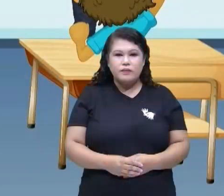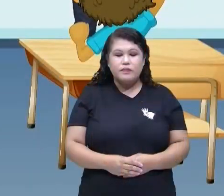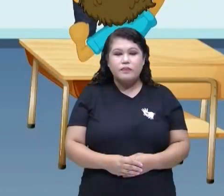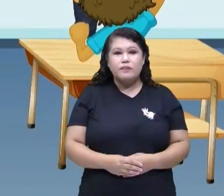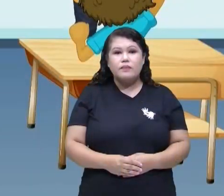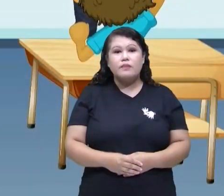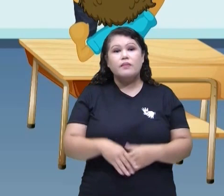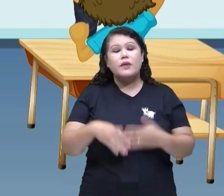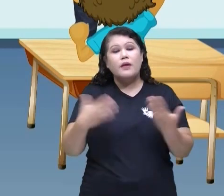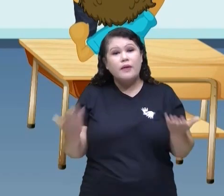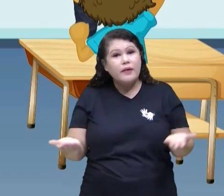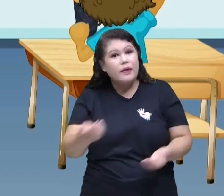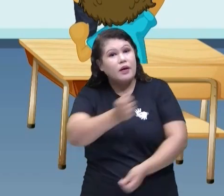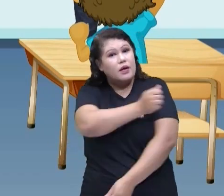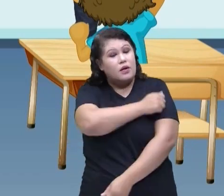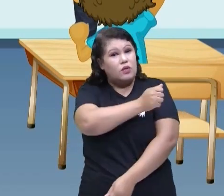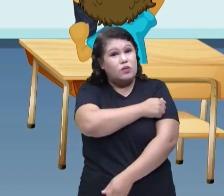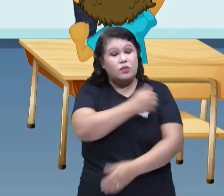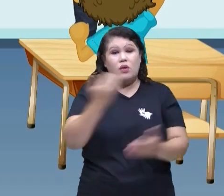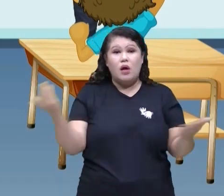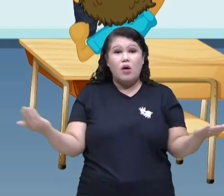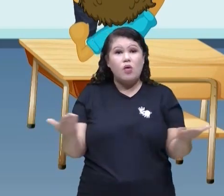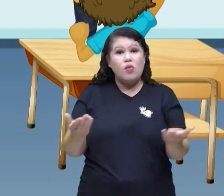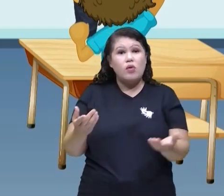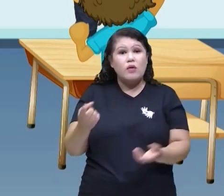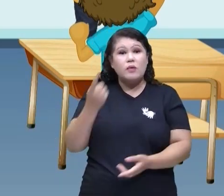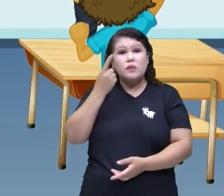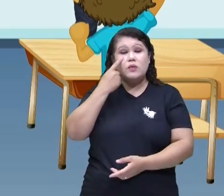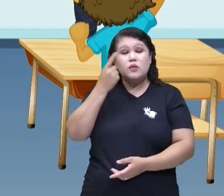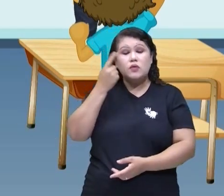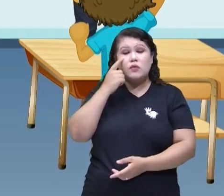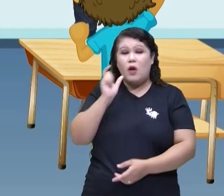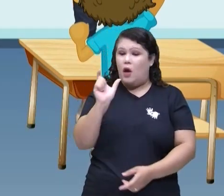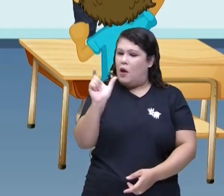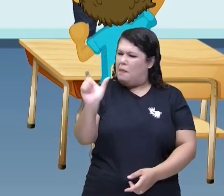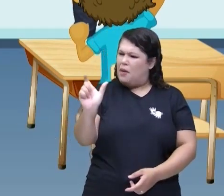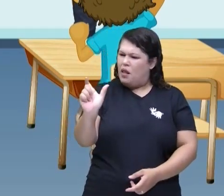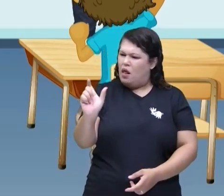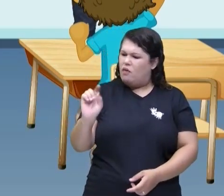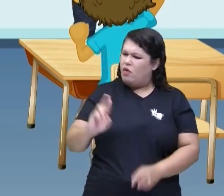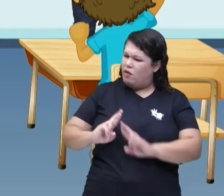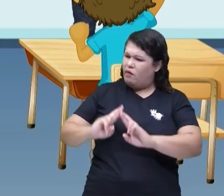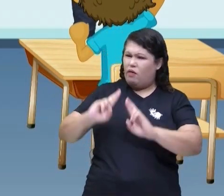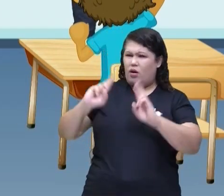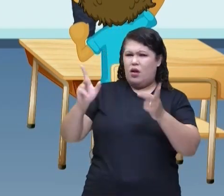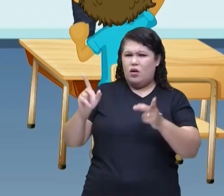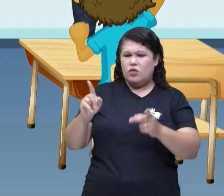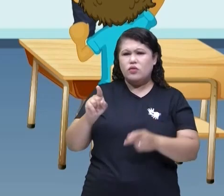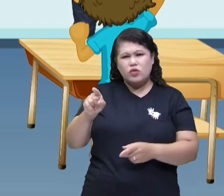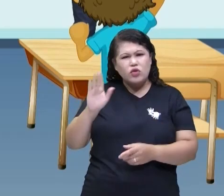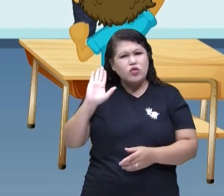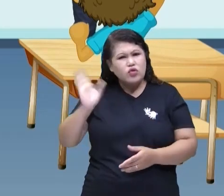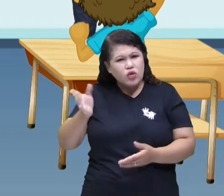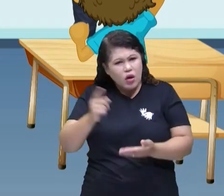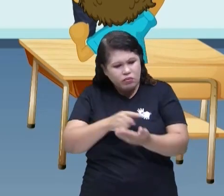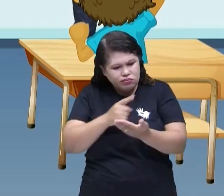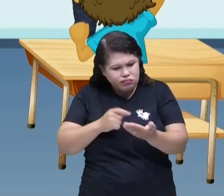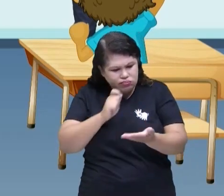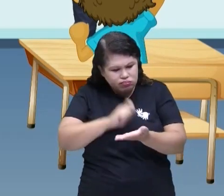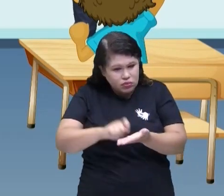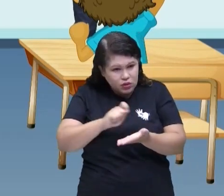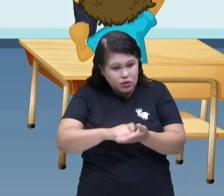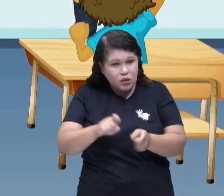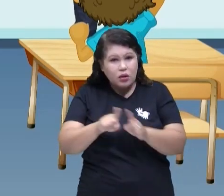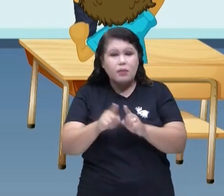Crianças, agora nós vamos desvendar algumas palavras que elas são bem diferentes. Vocês já pegaram o caderno? Já pegaram o lápis